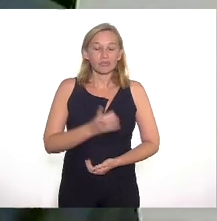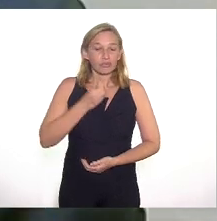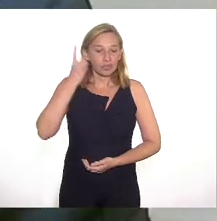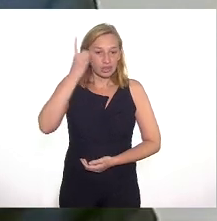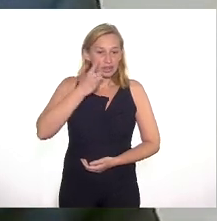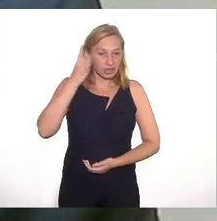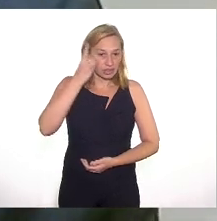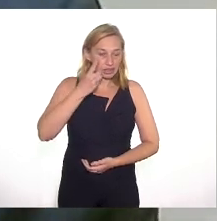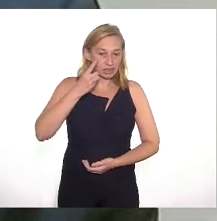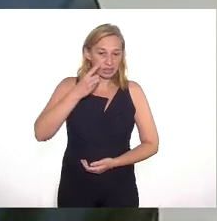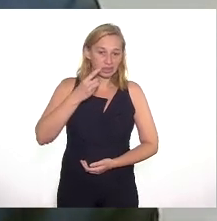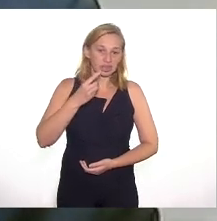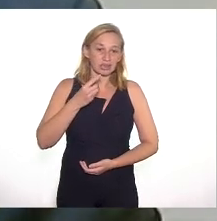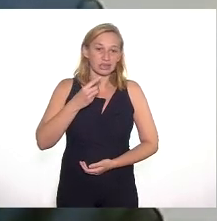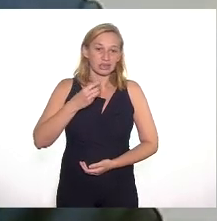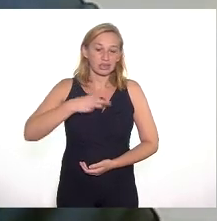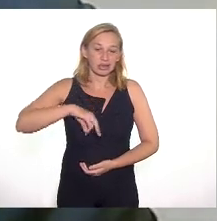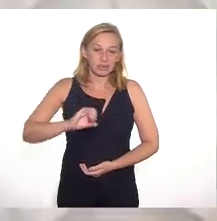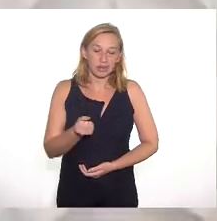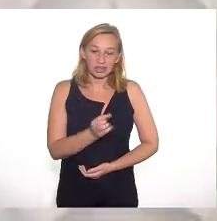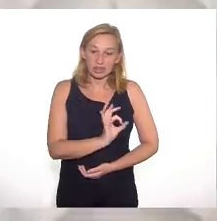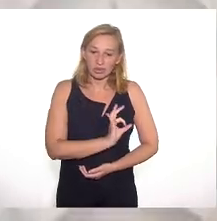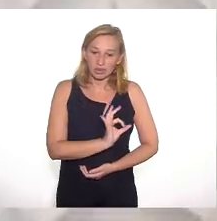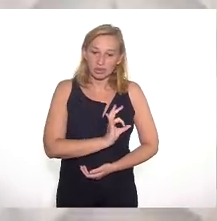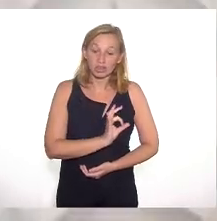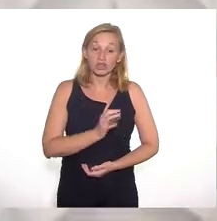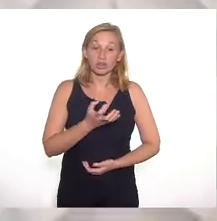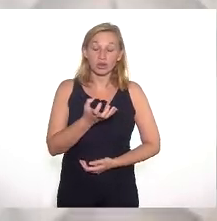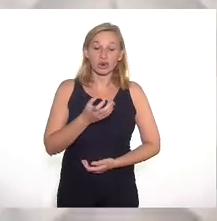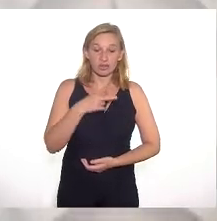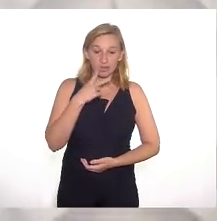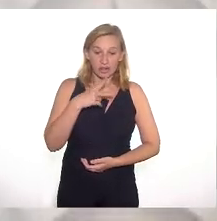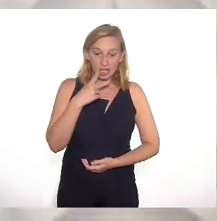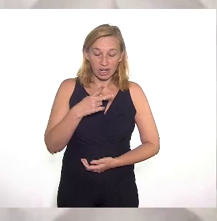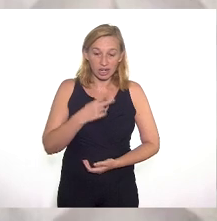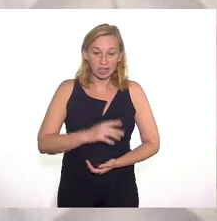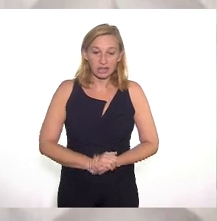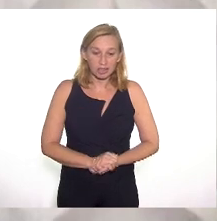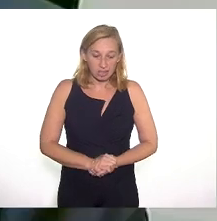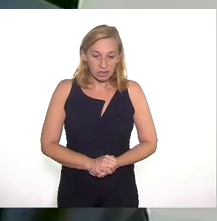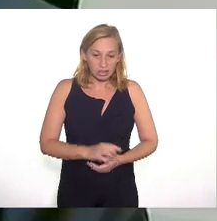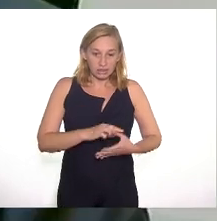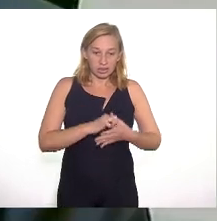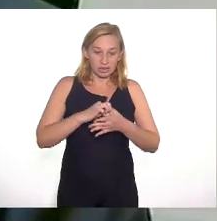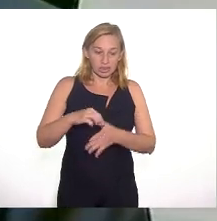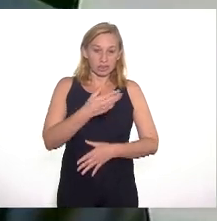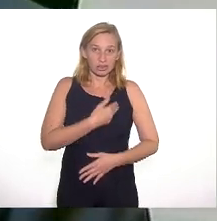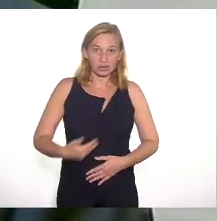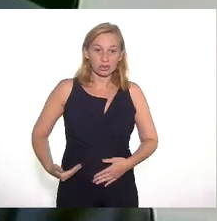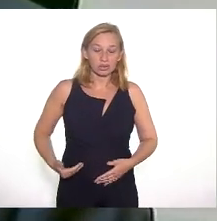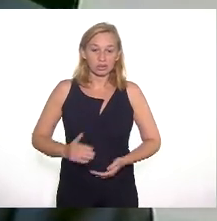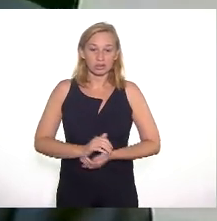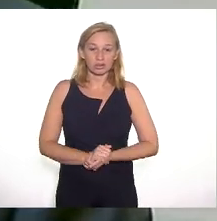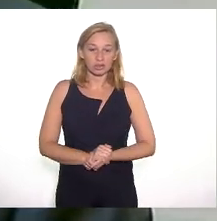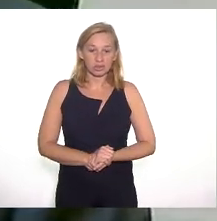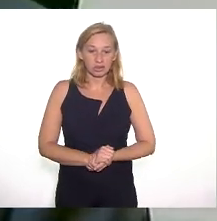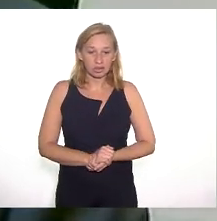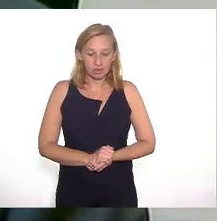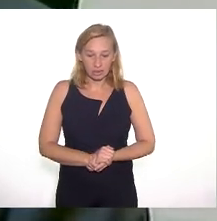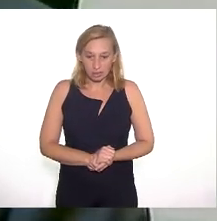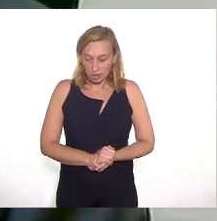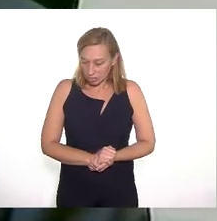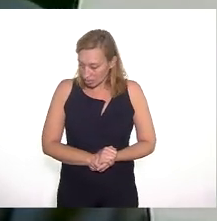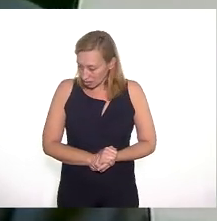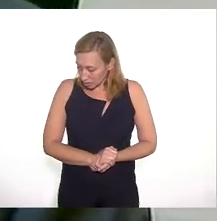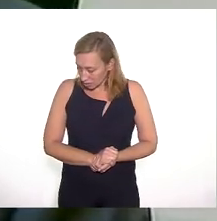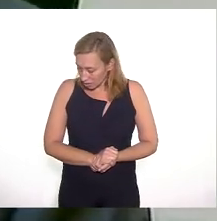Rocha, primeiro eu quero dizer, eu estou no gabinete da liderança de governo e nós tivemos um surto de Covid aqui no gabinete, portanto